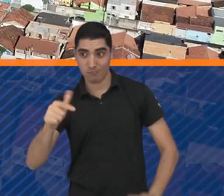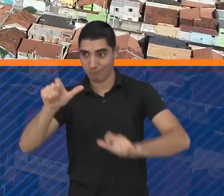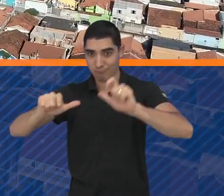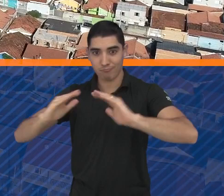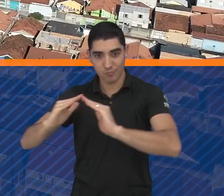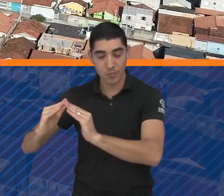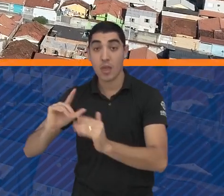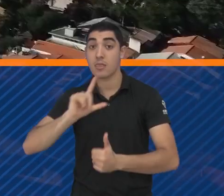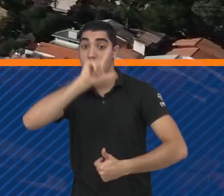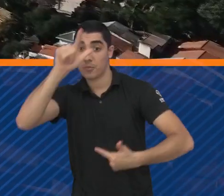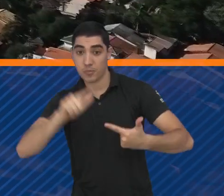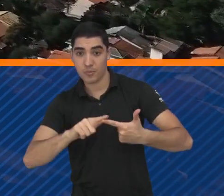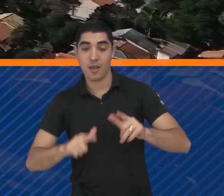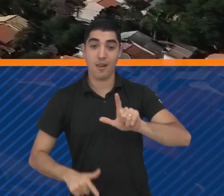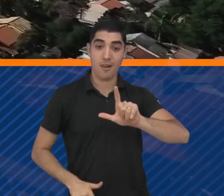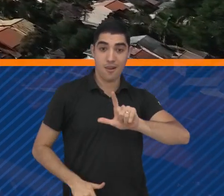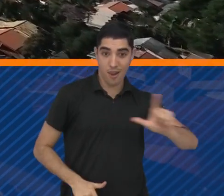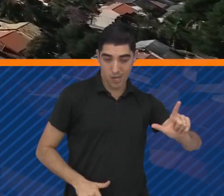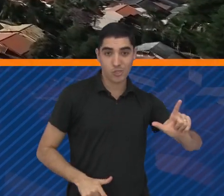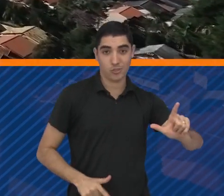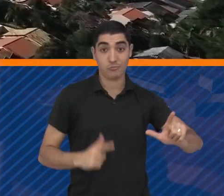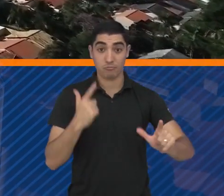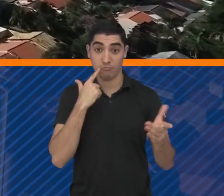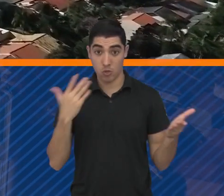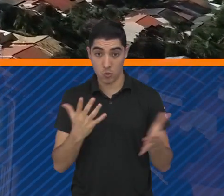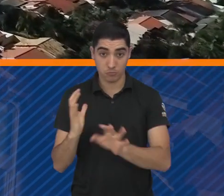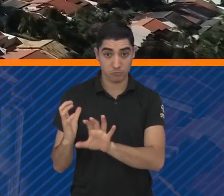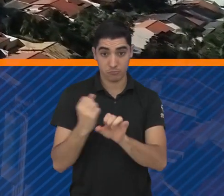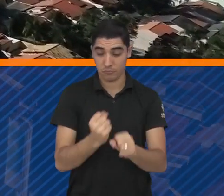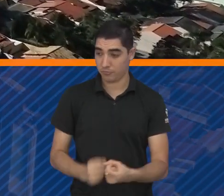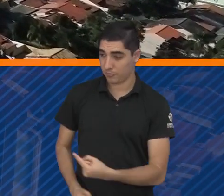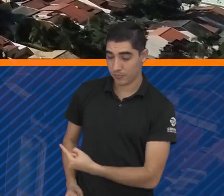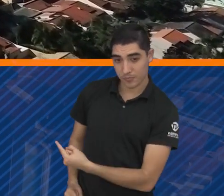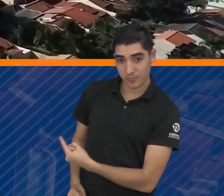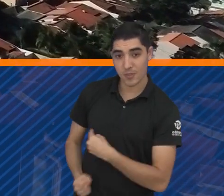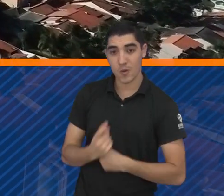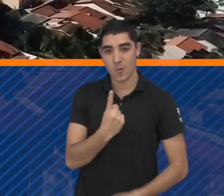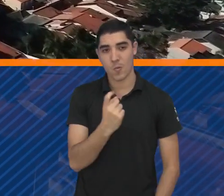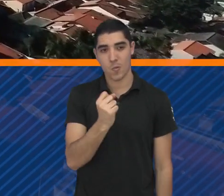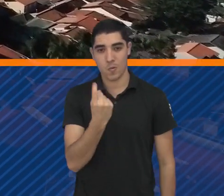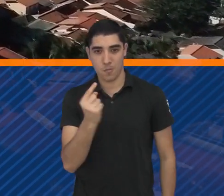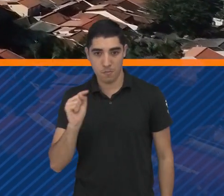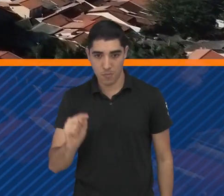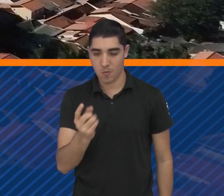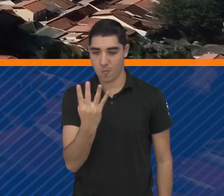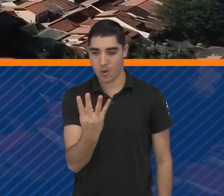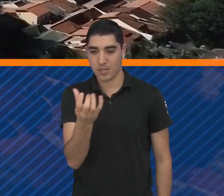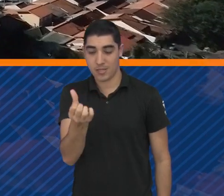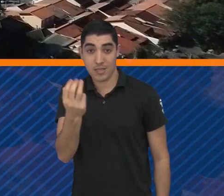237.572 habitantes. Em seguida aparece a região Leste, que hoje concentra